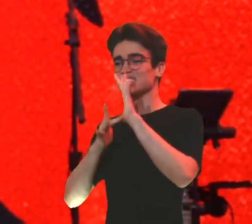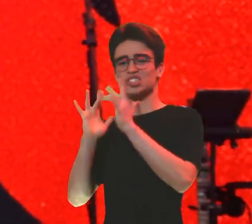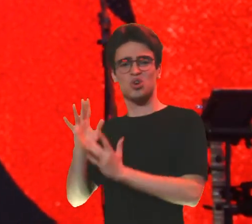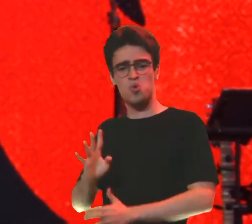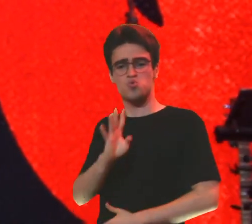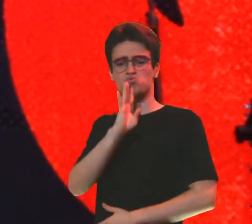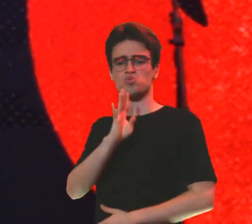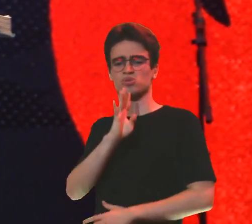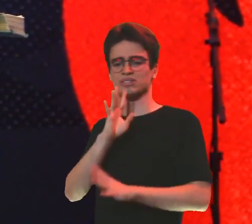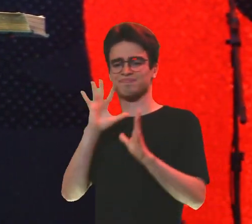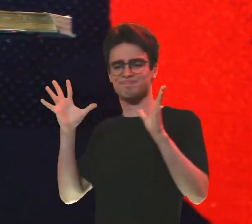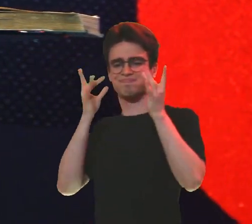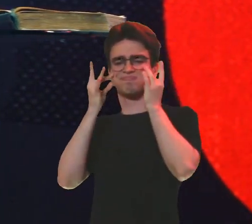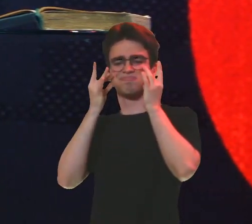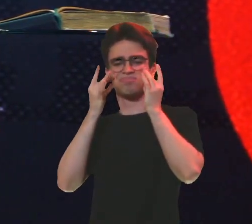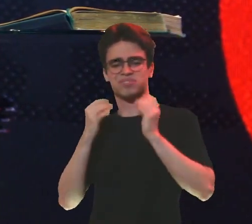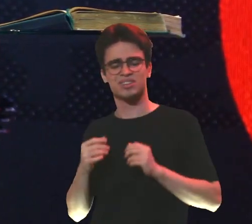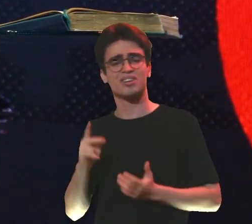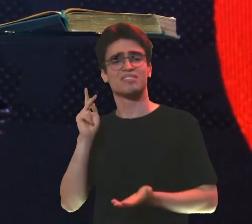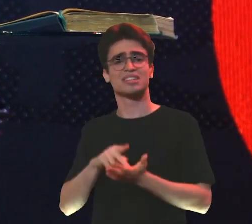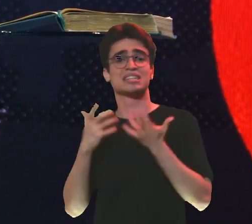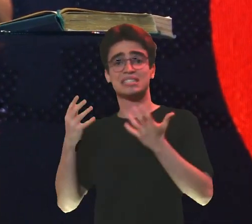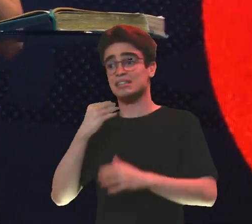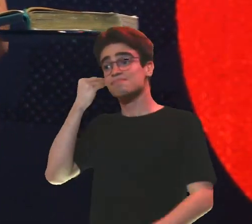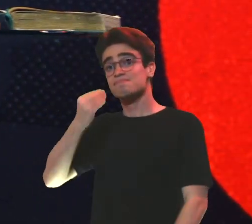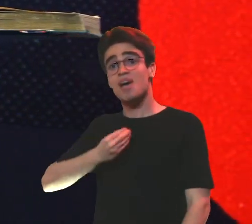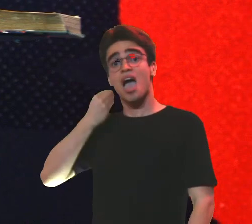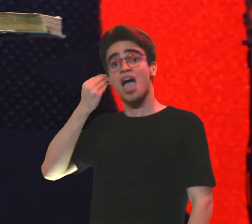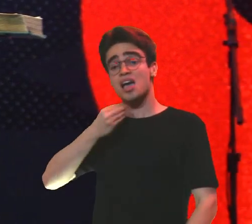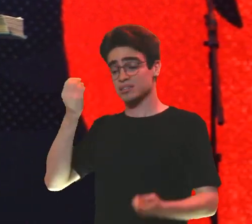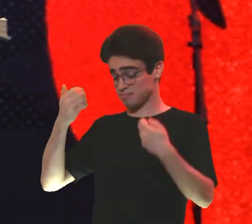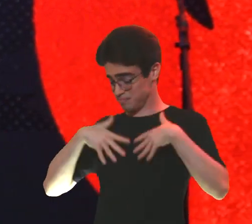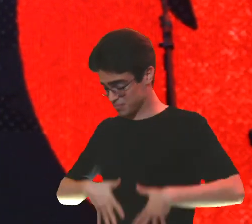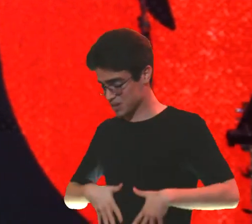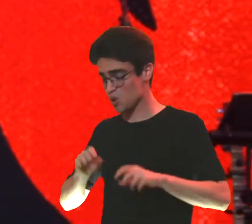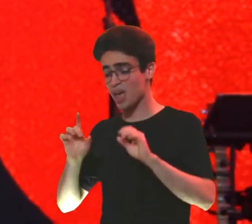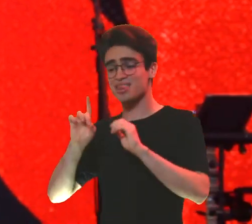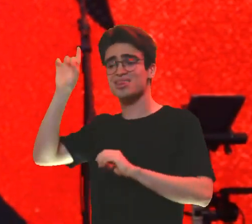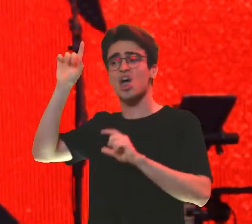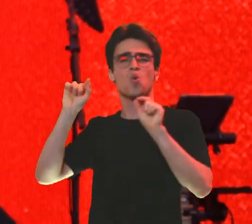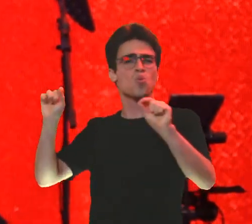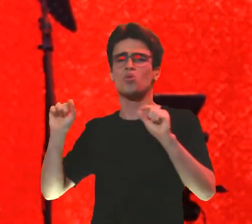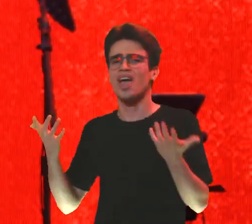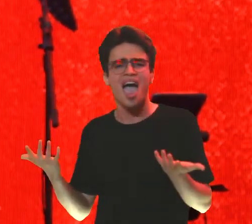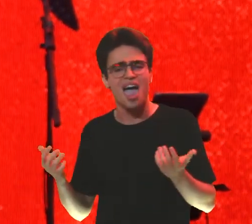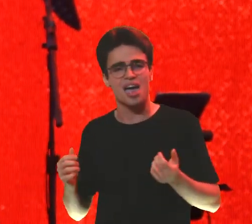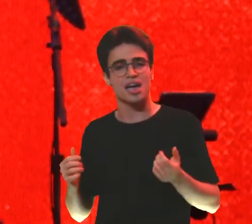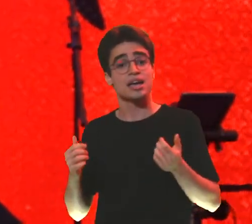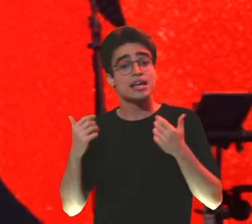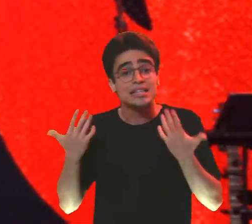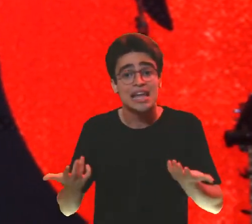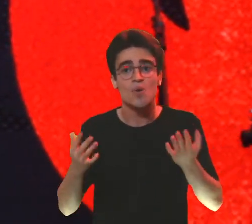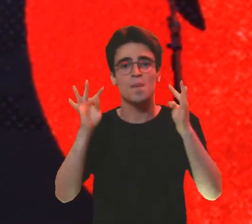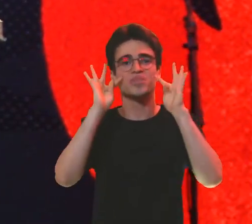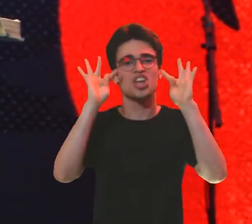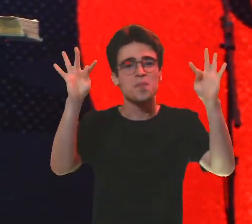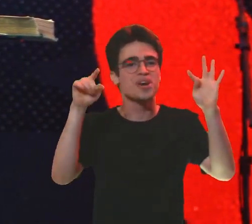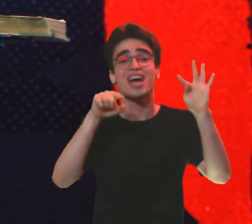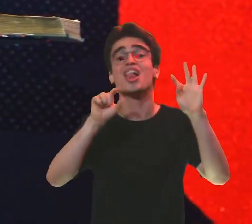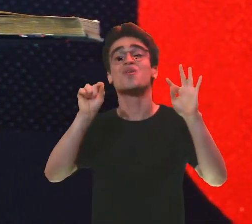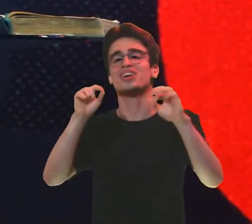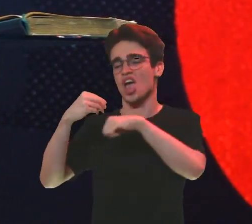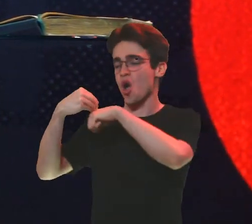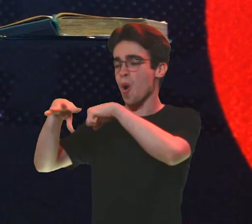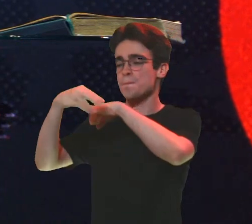de verdade. Quando a gente busca viver na pele quem é esse Deus. A testemunha, ela compartilha,